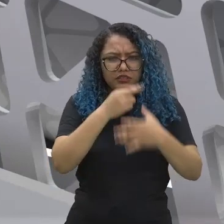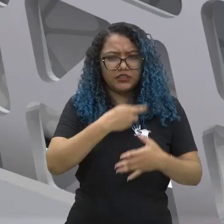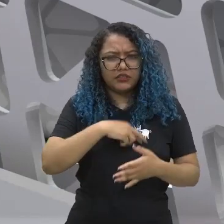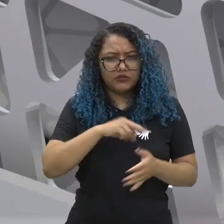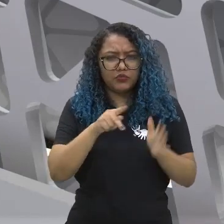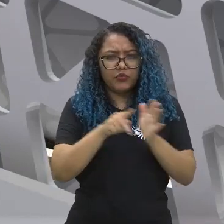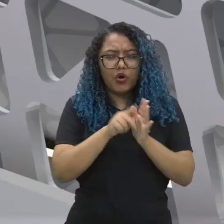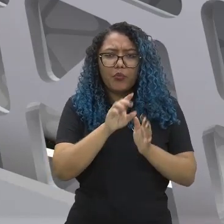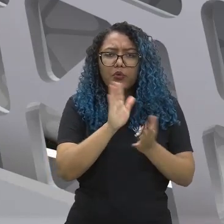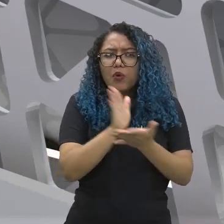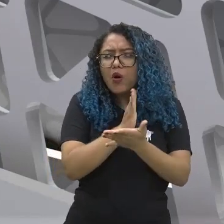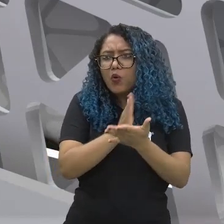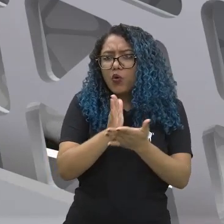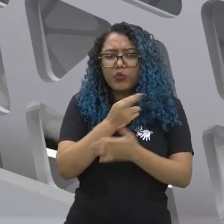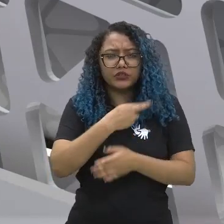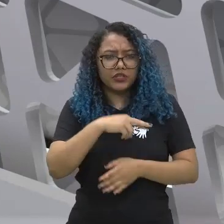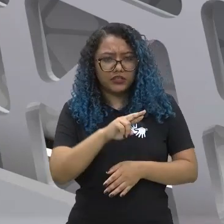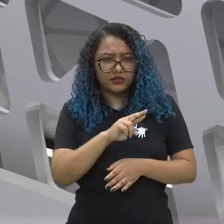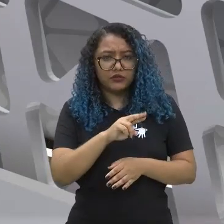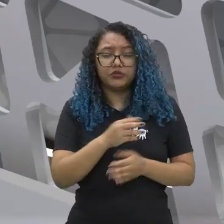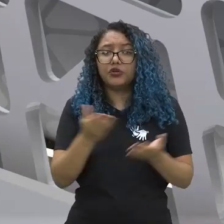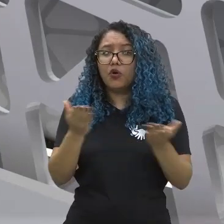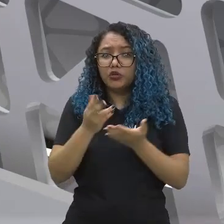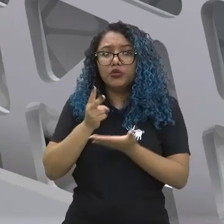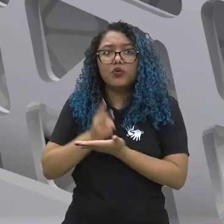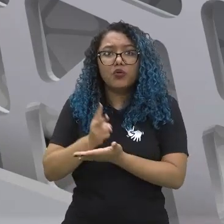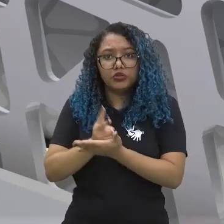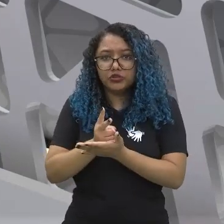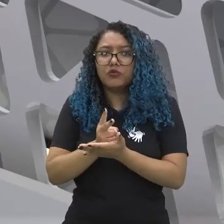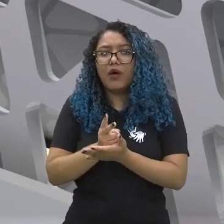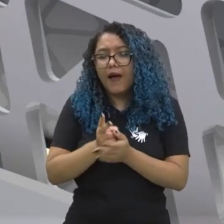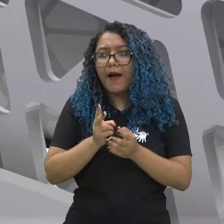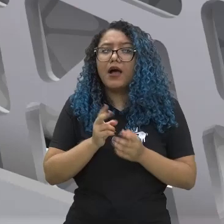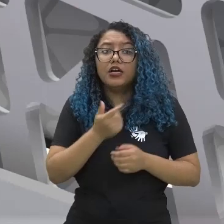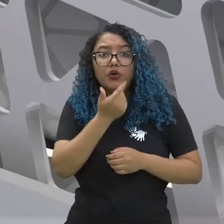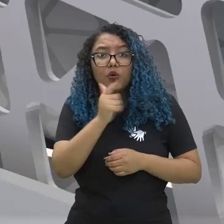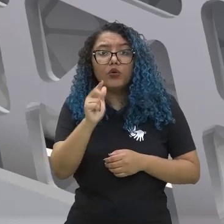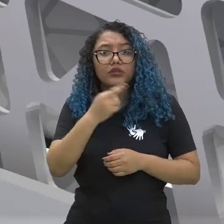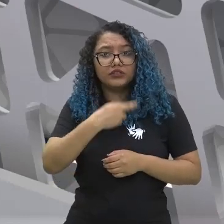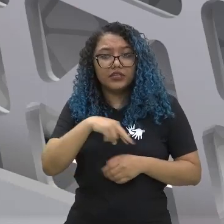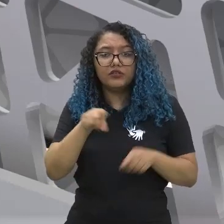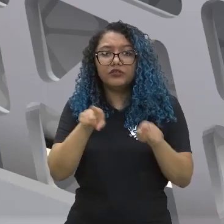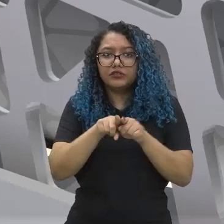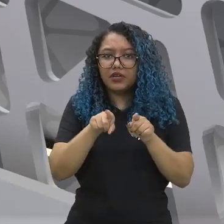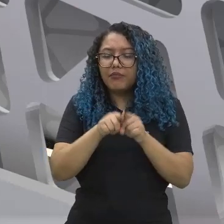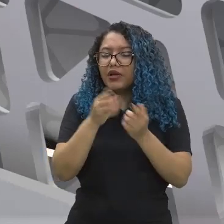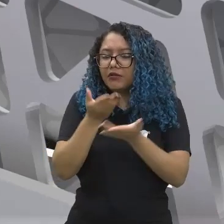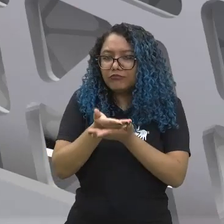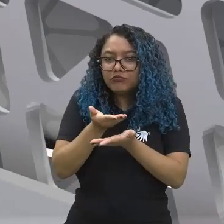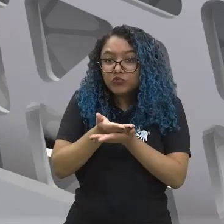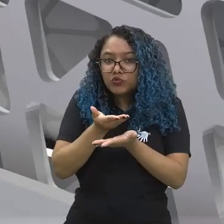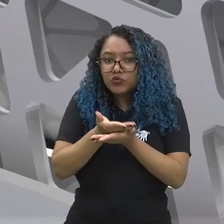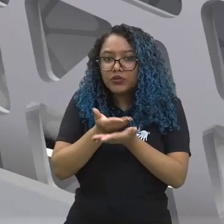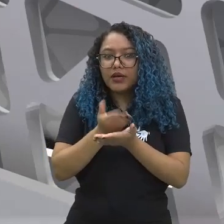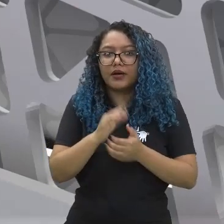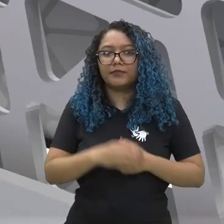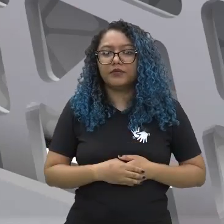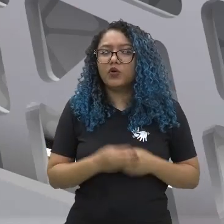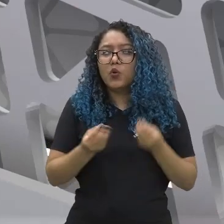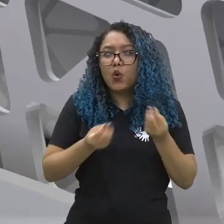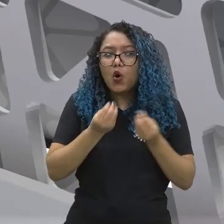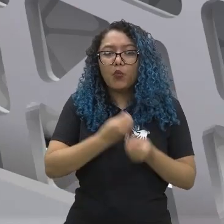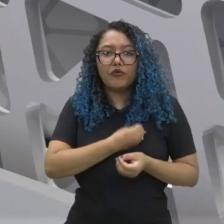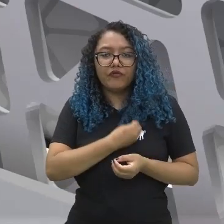determinadas denominações religiosas. Hoje nós veremos de outras denominações religiosas, a vida e o